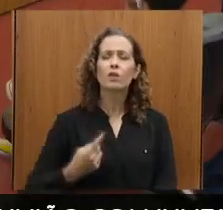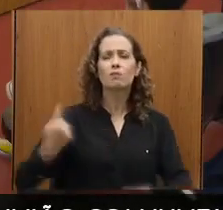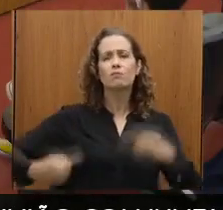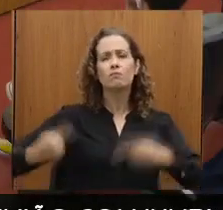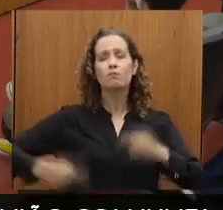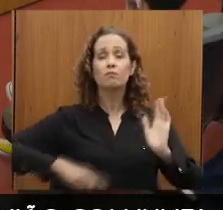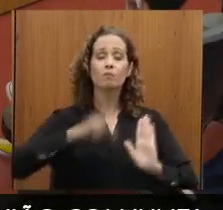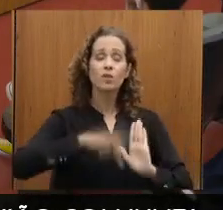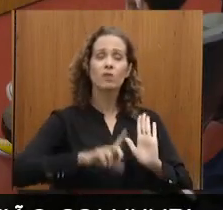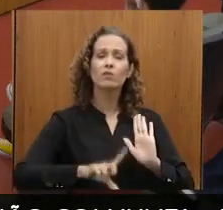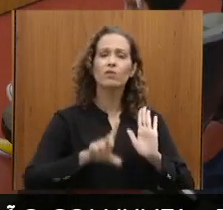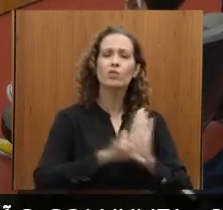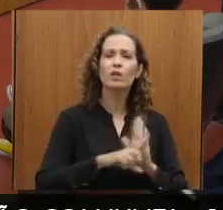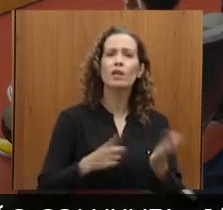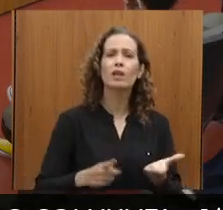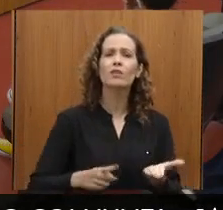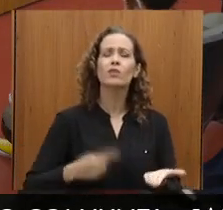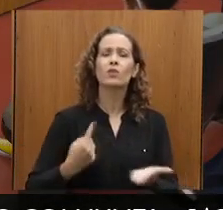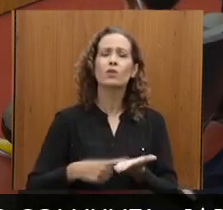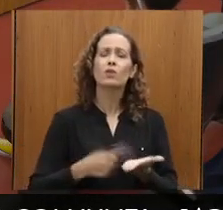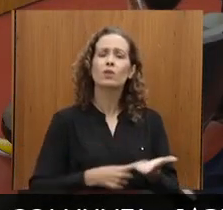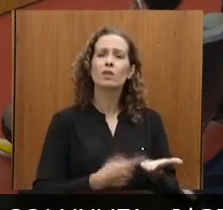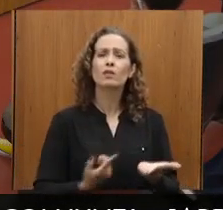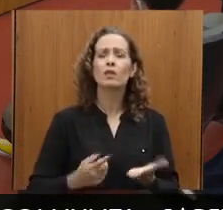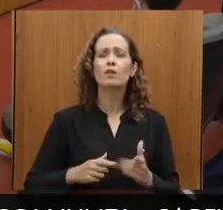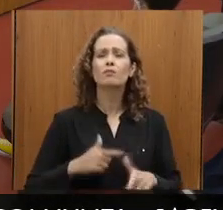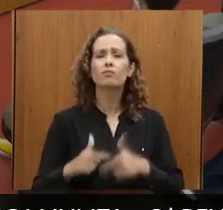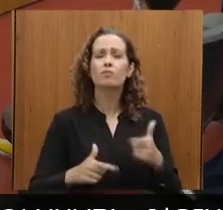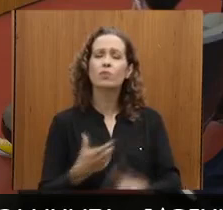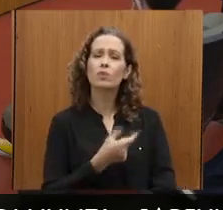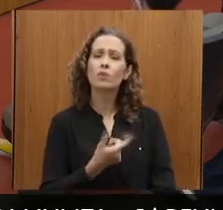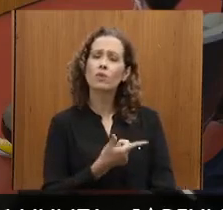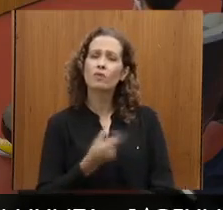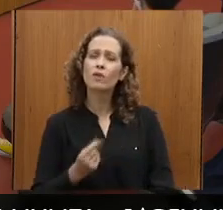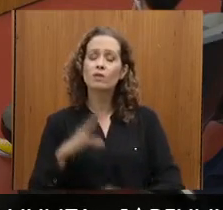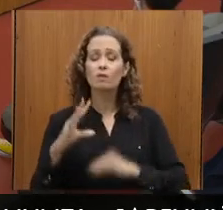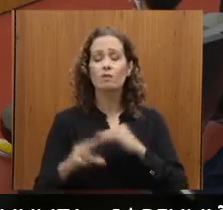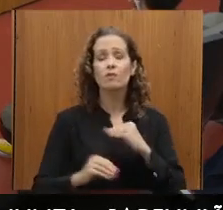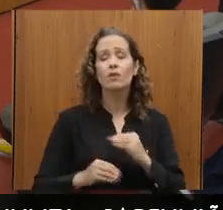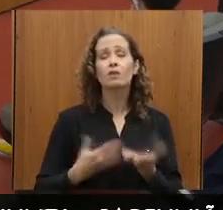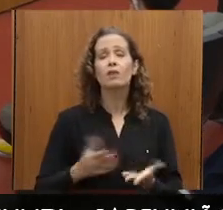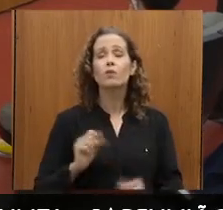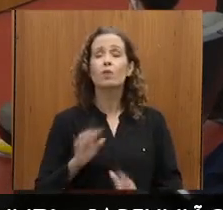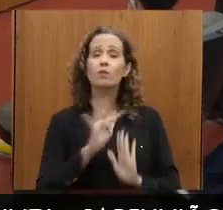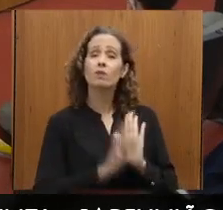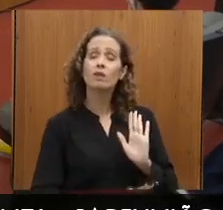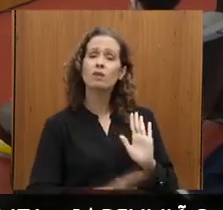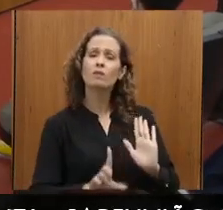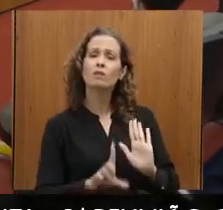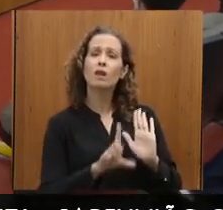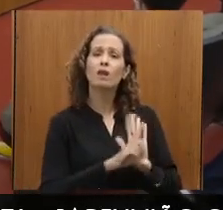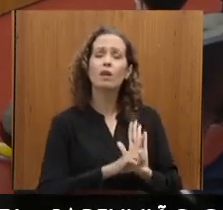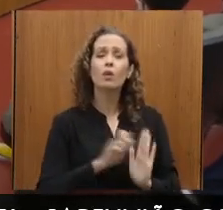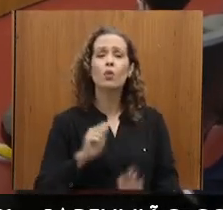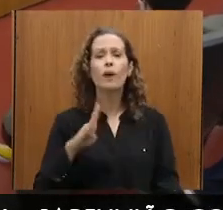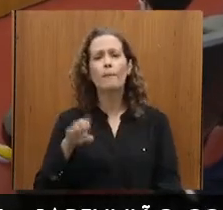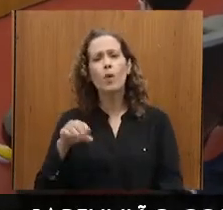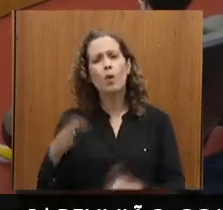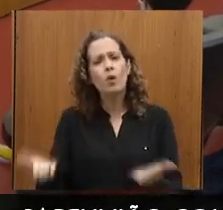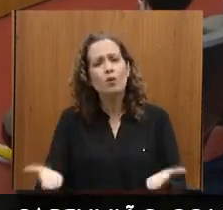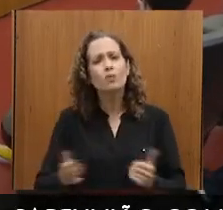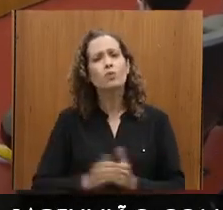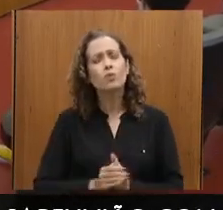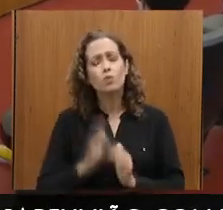lei da contratação no final de dezembro de 2020 e que foi acrescentado no texto da lei o abono do